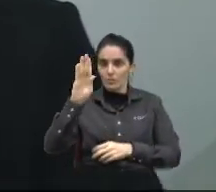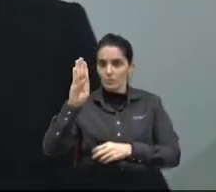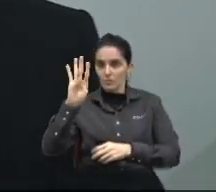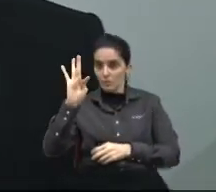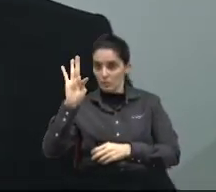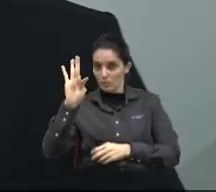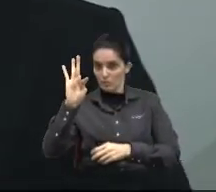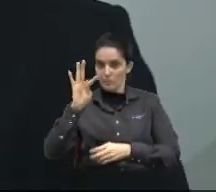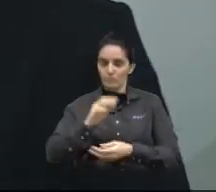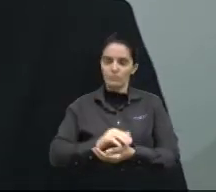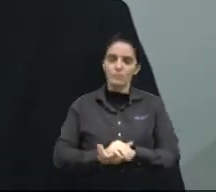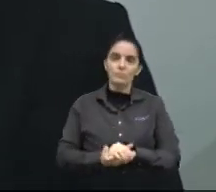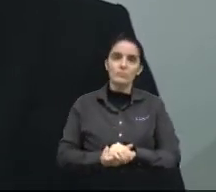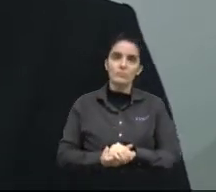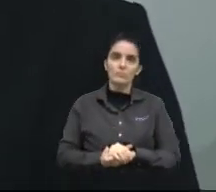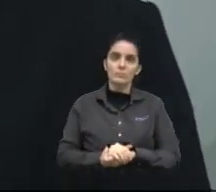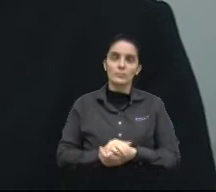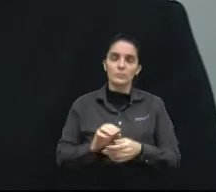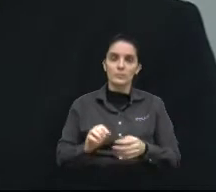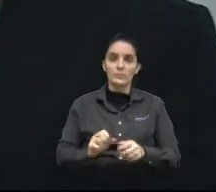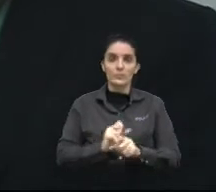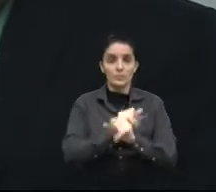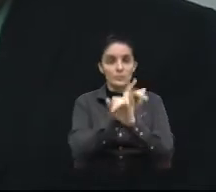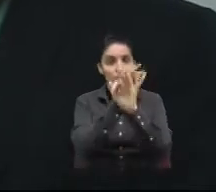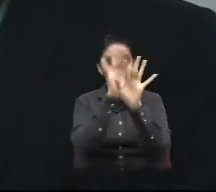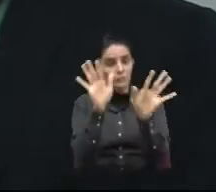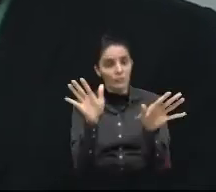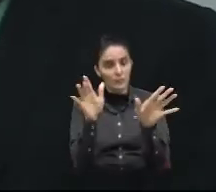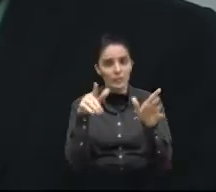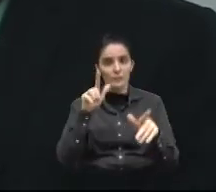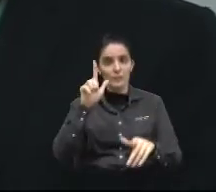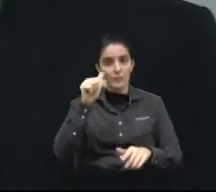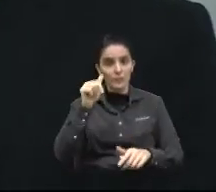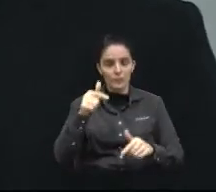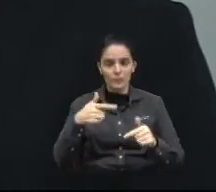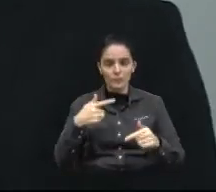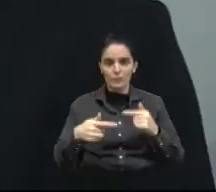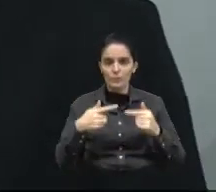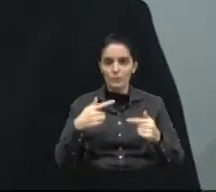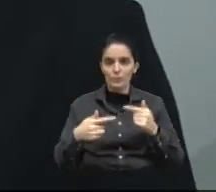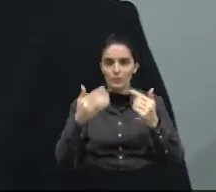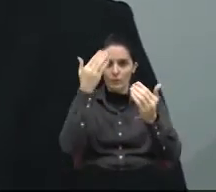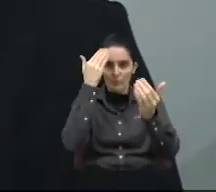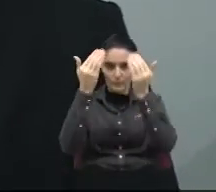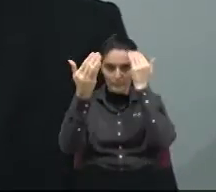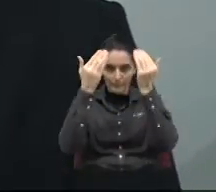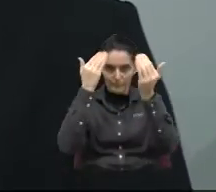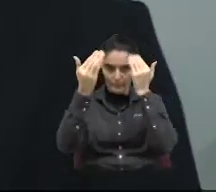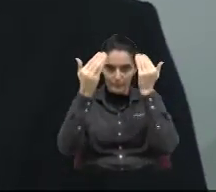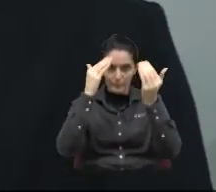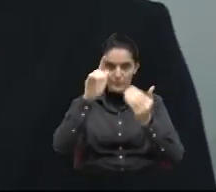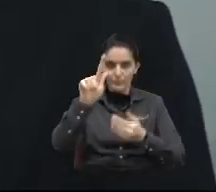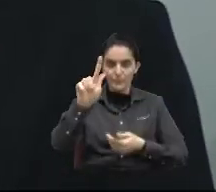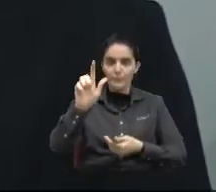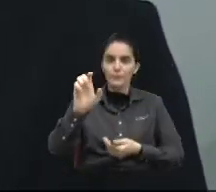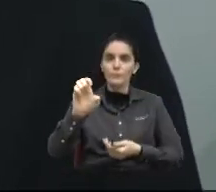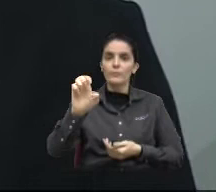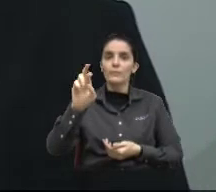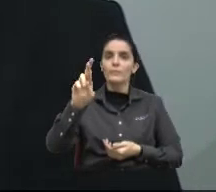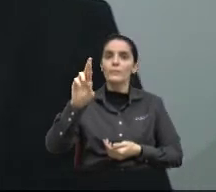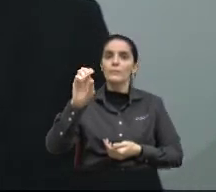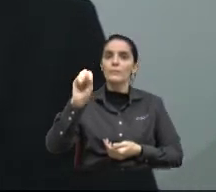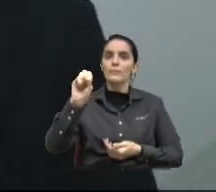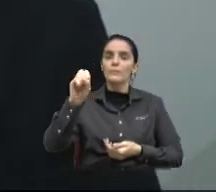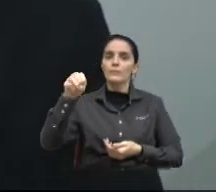discorre que depois fala que no final vai ter uma discussão com o psicólogo gerson rodrigues sobre